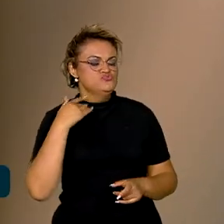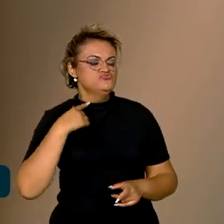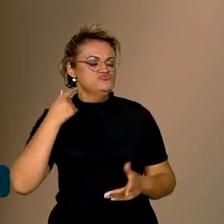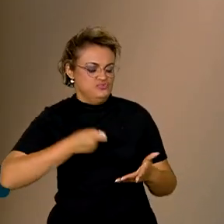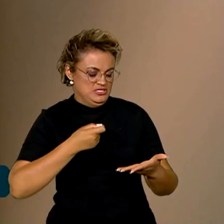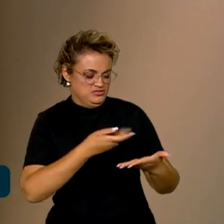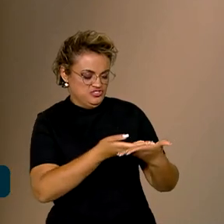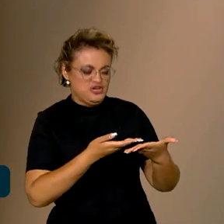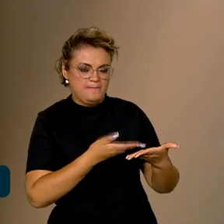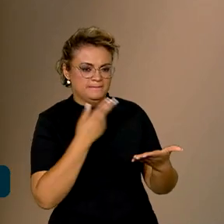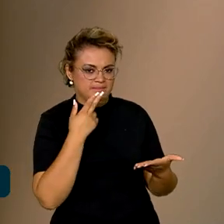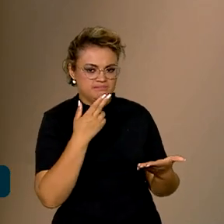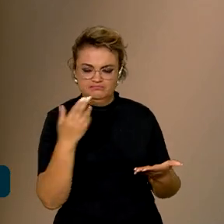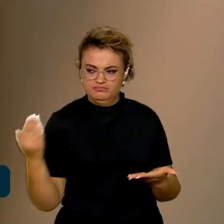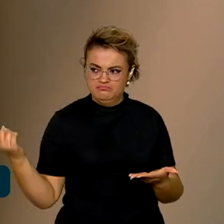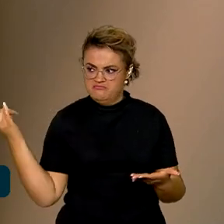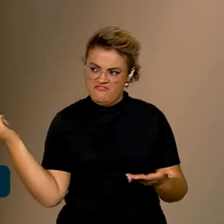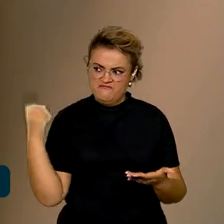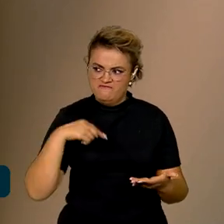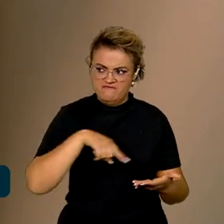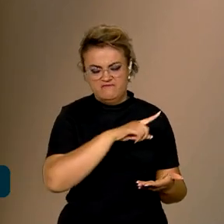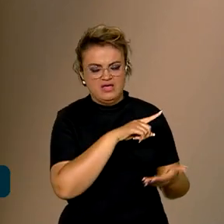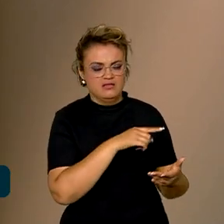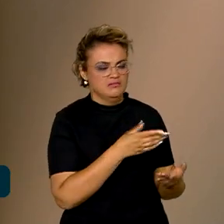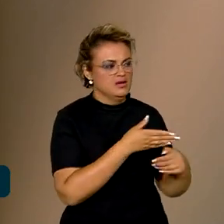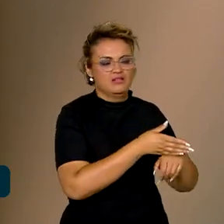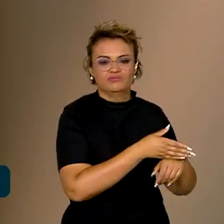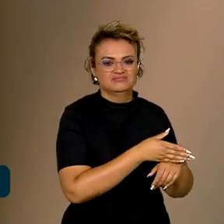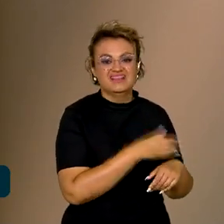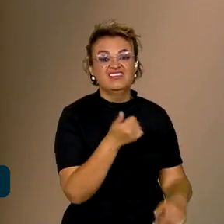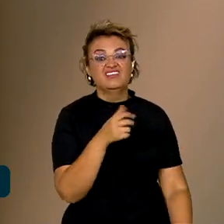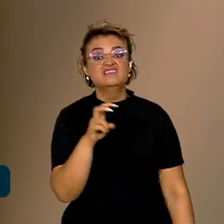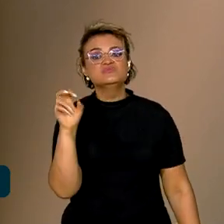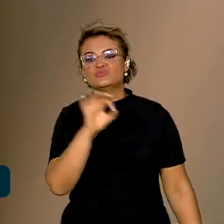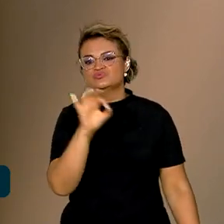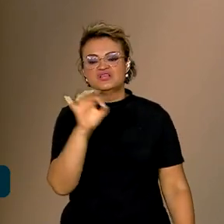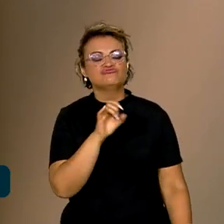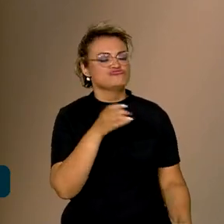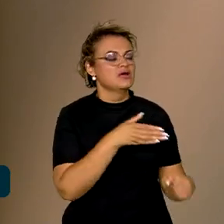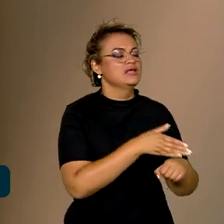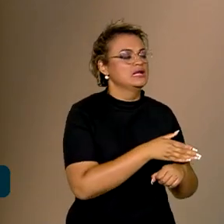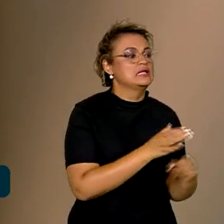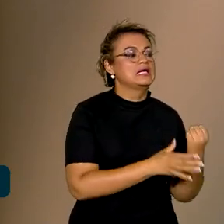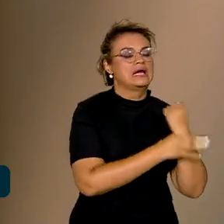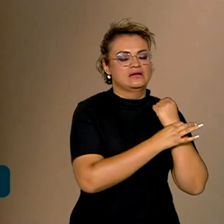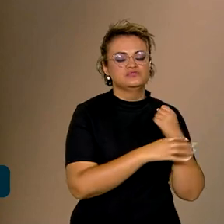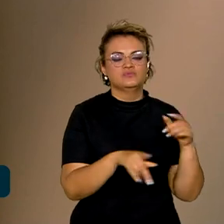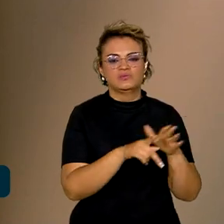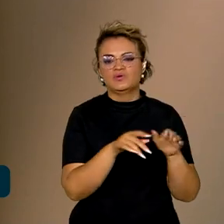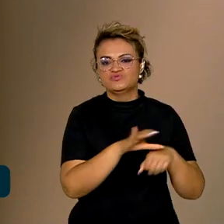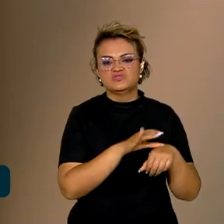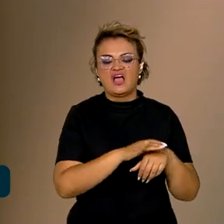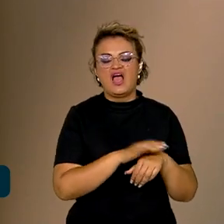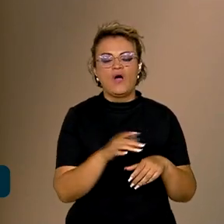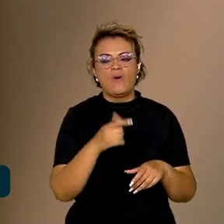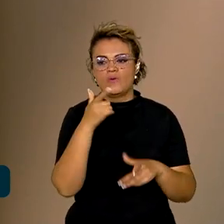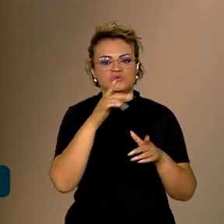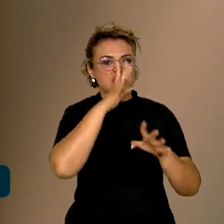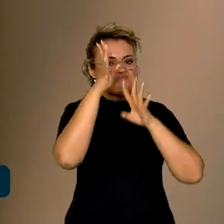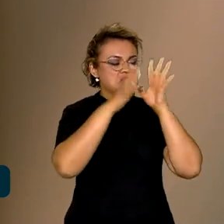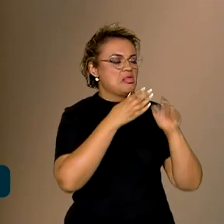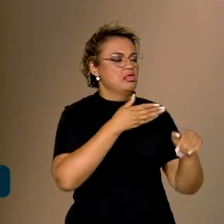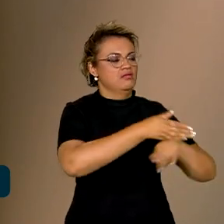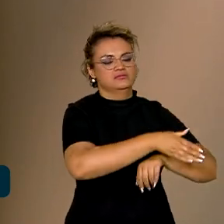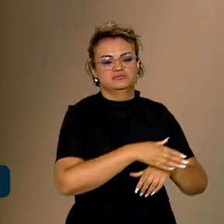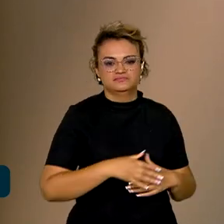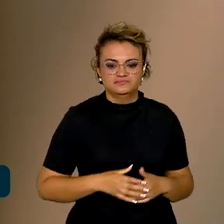na grande maioria dos casos. Apenas em 15% o policial realmente tem uma ordem judicial, que é uma garantia constitucional. Então, a nossa preocupação